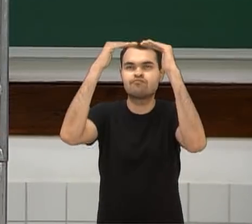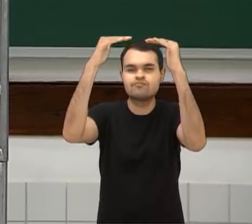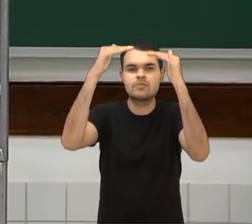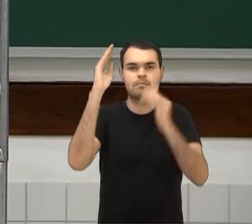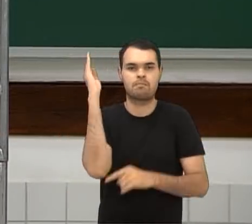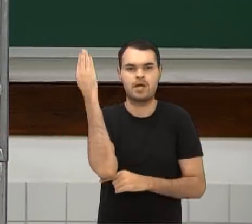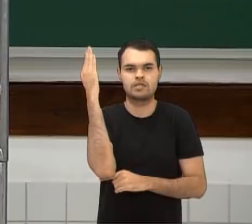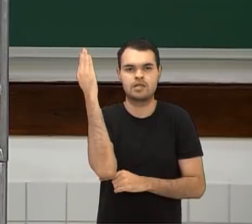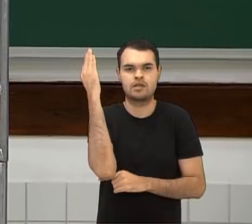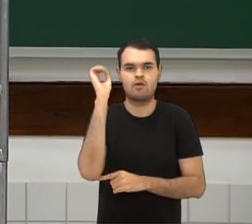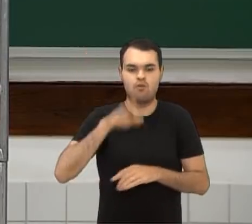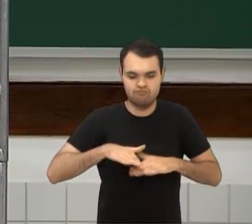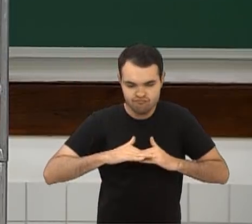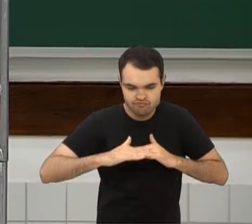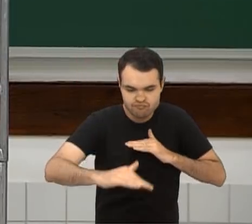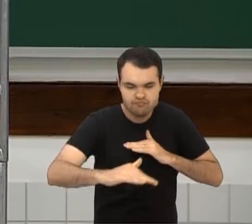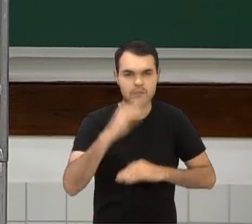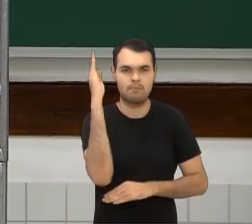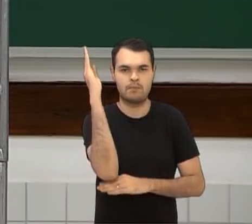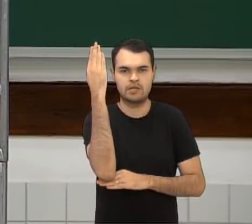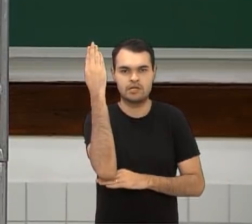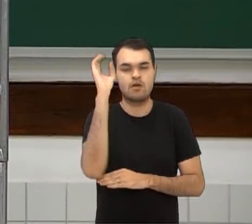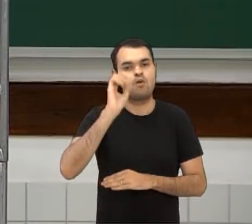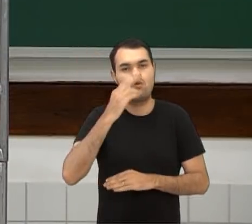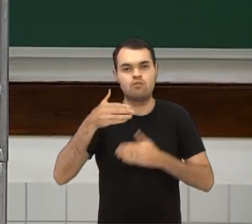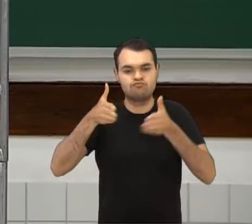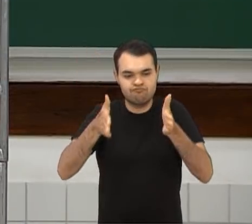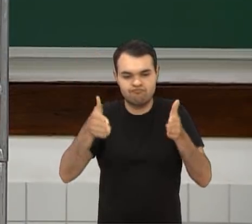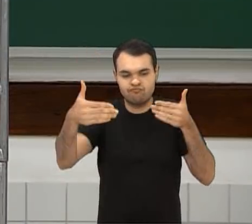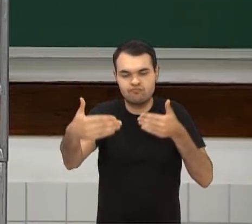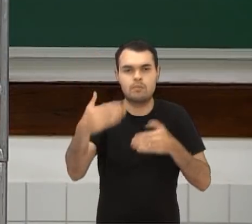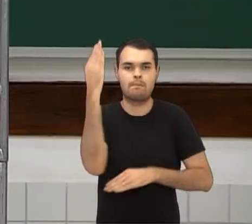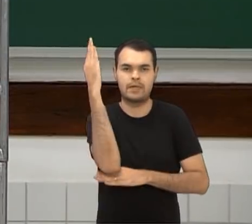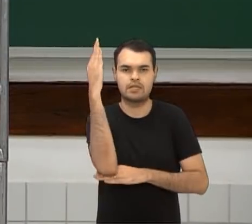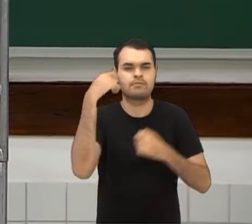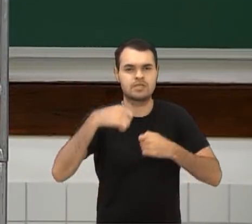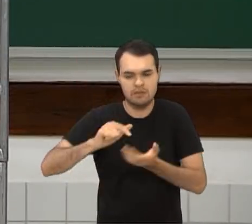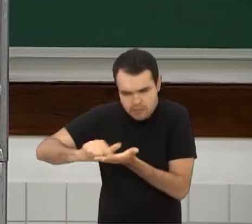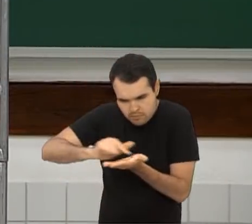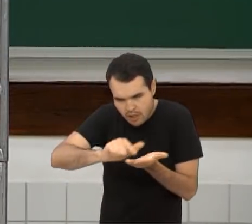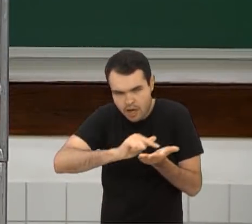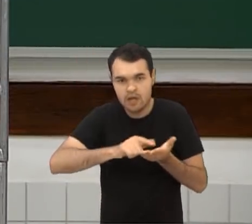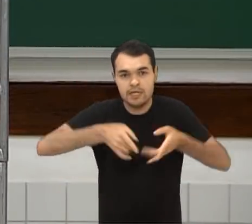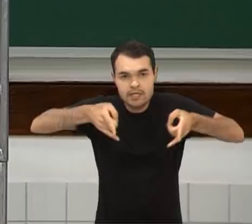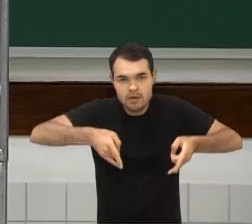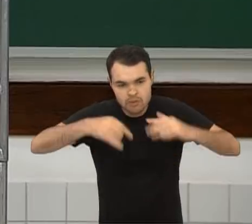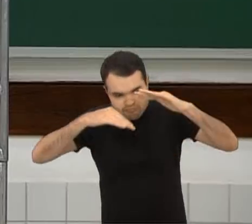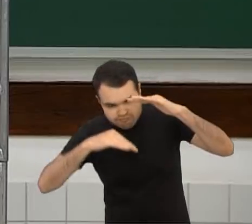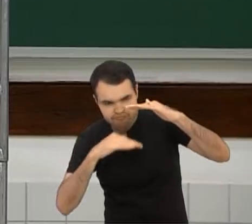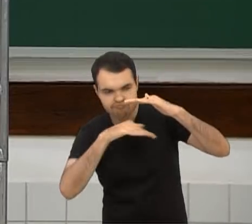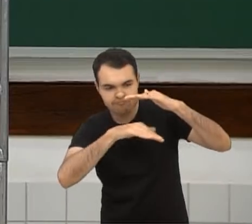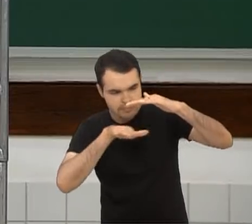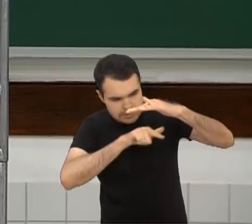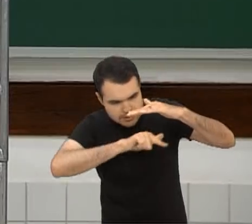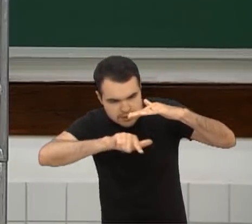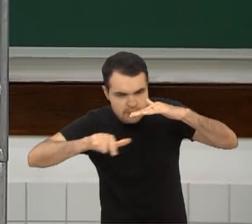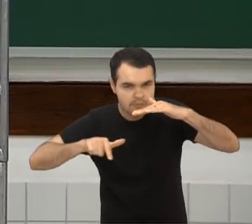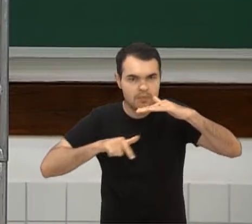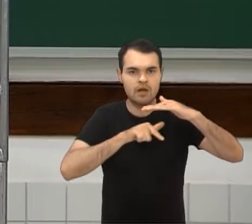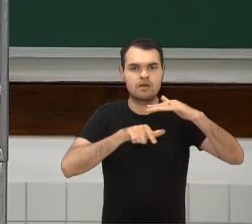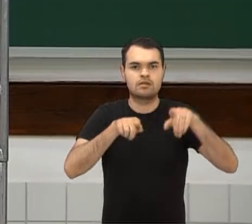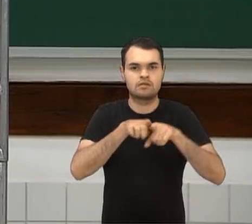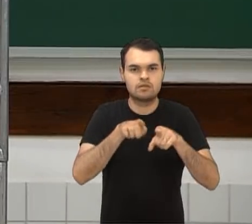de madeira ou até as paredes da sua casa de madeira. Limpar bem embaixo da cama, do sofá, colocar para